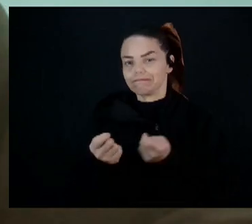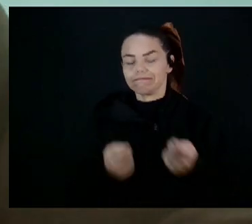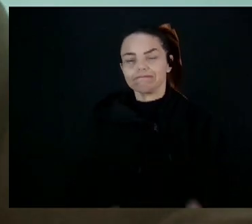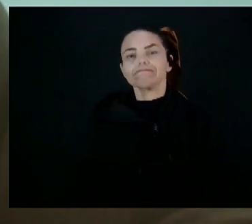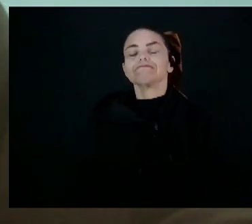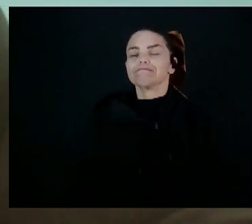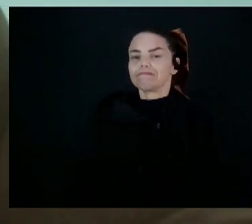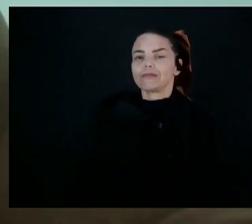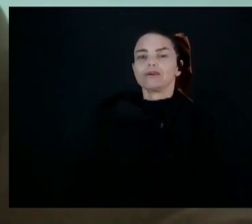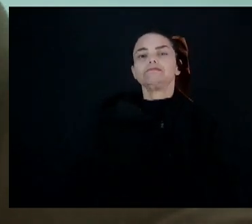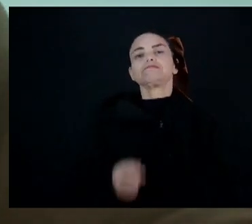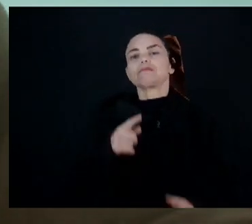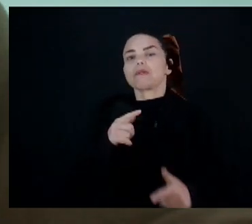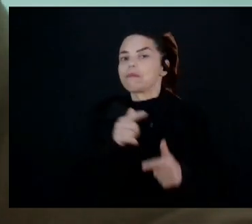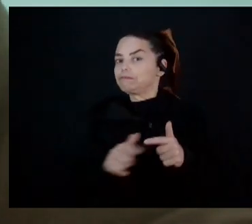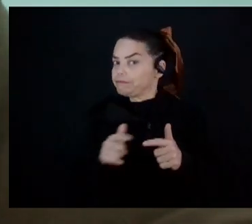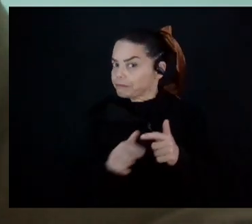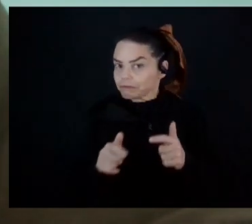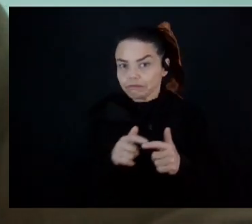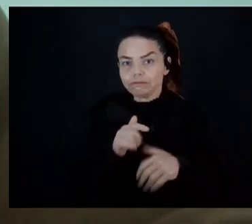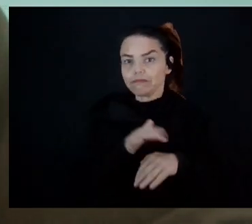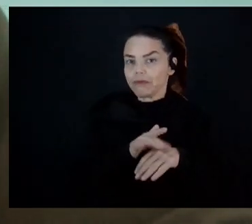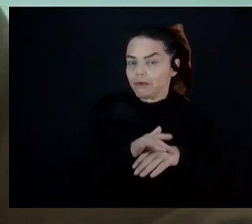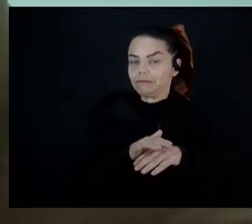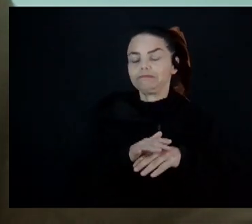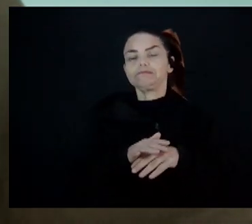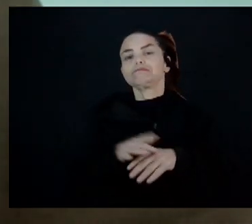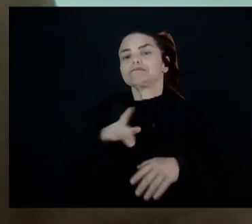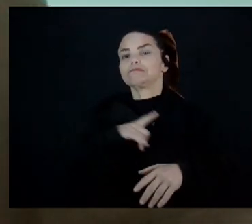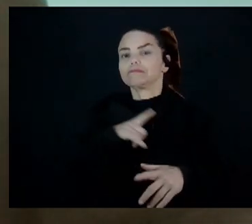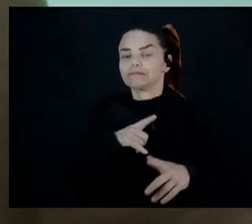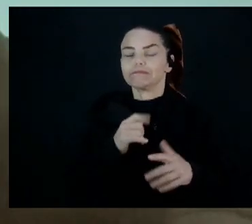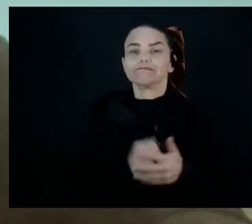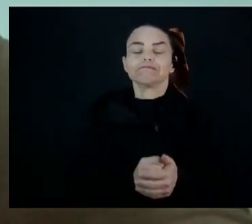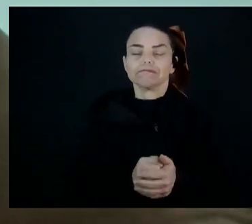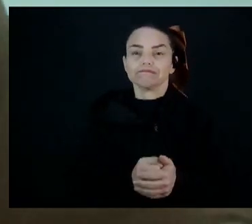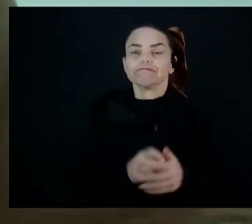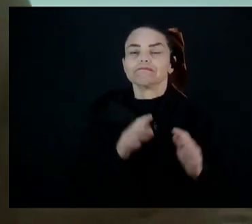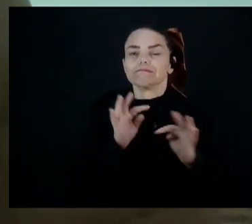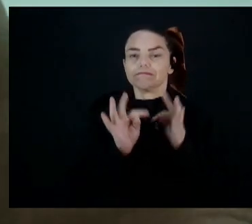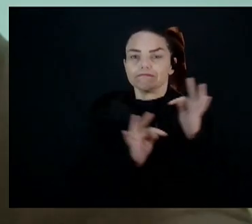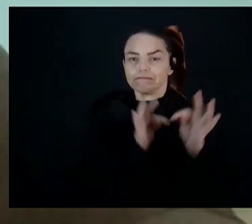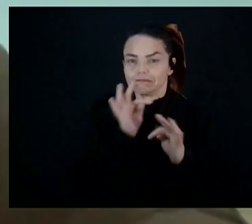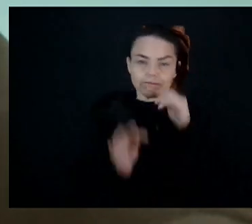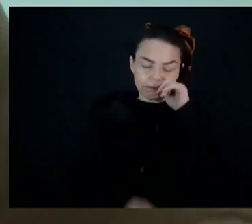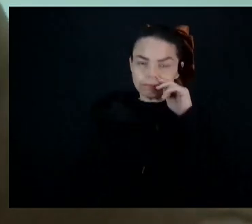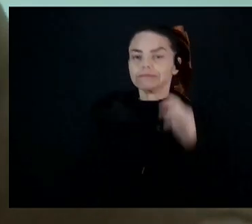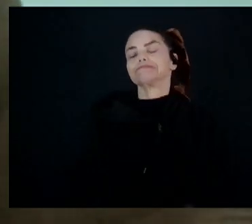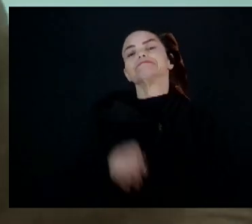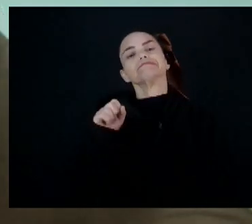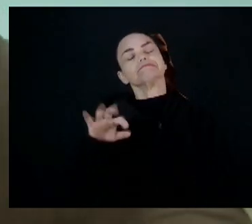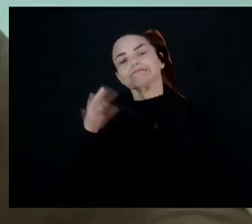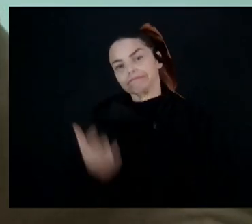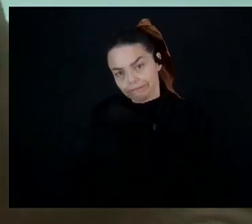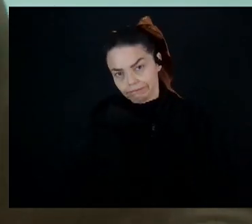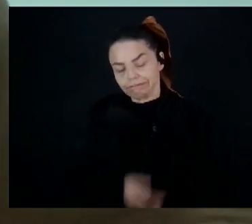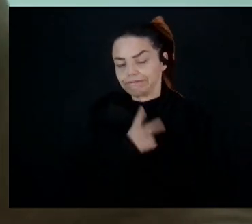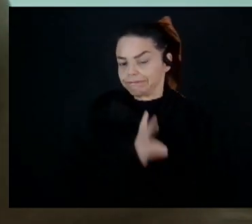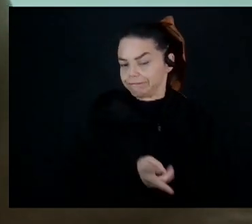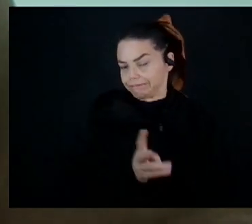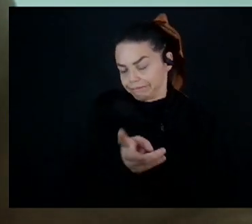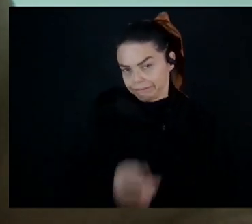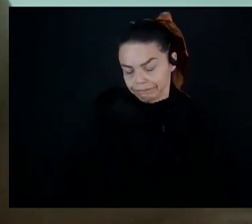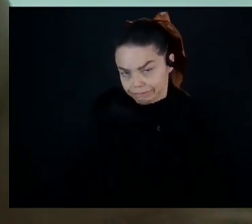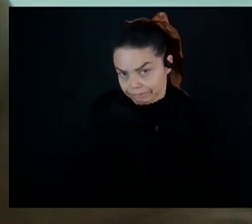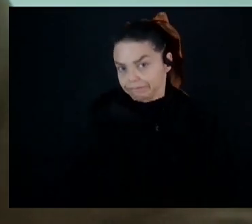vai gerar um problema que eu vou ter que tratar. Então, quais são os mais frequentes e o que a gente leva realmente em conta?